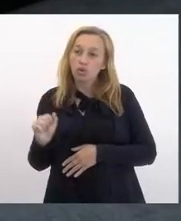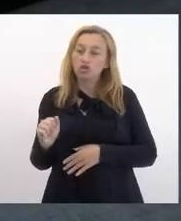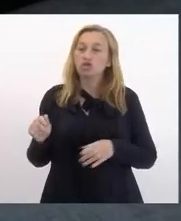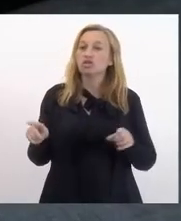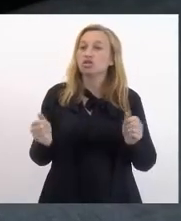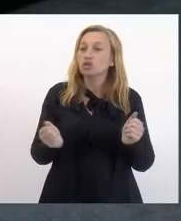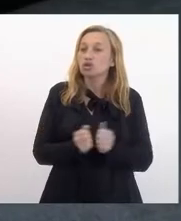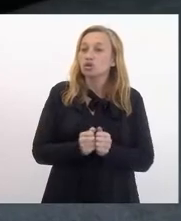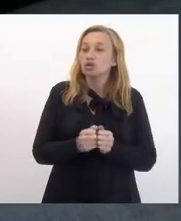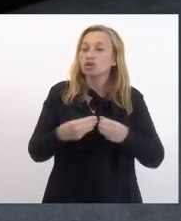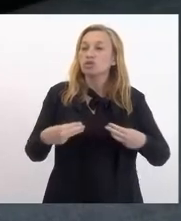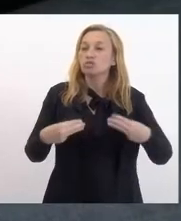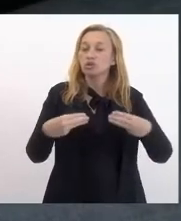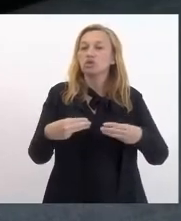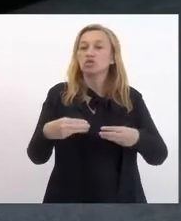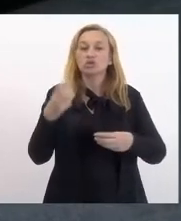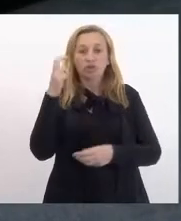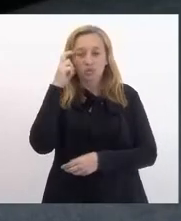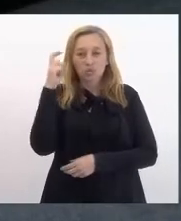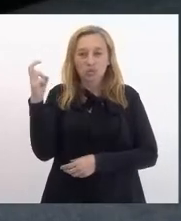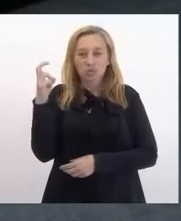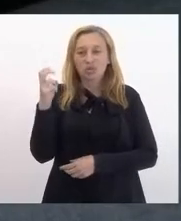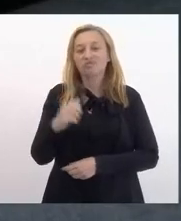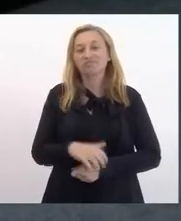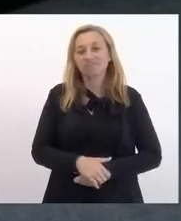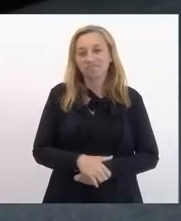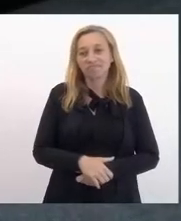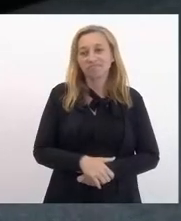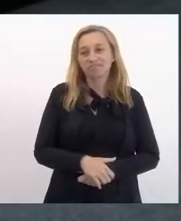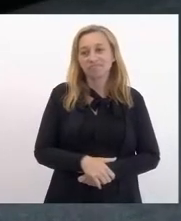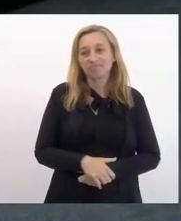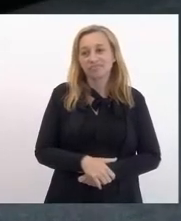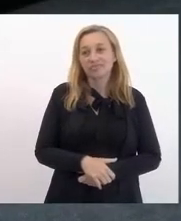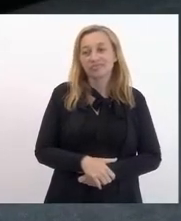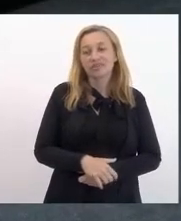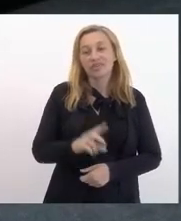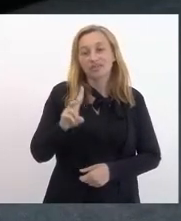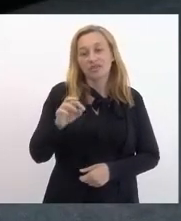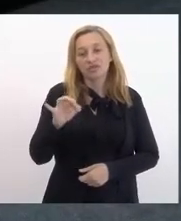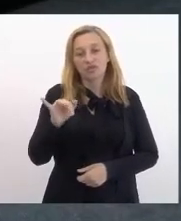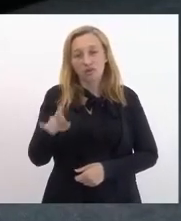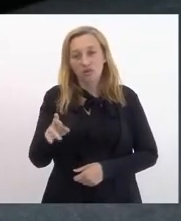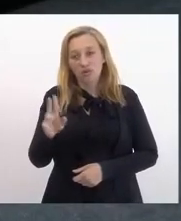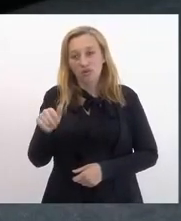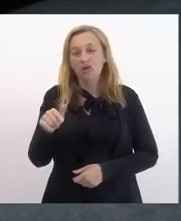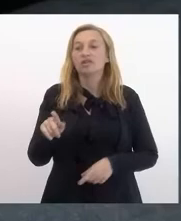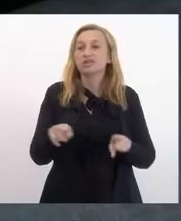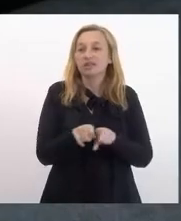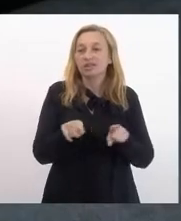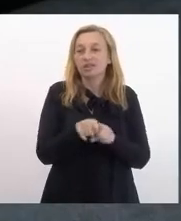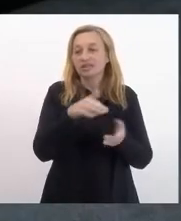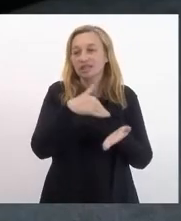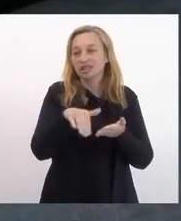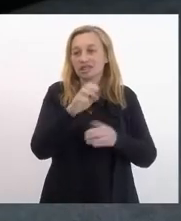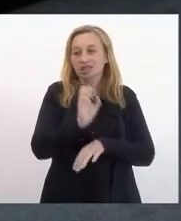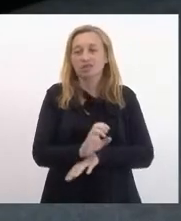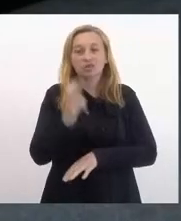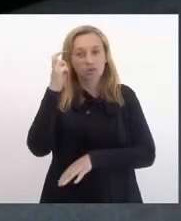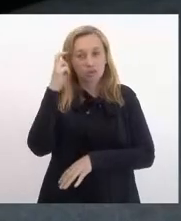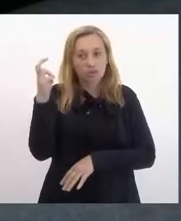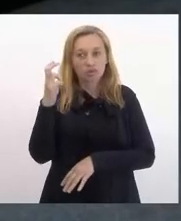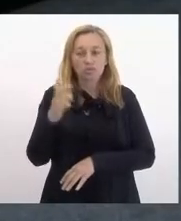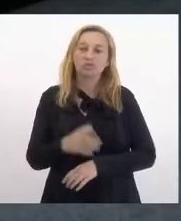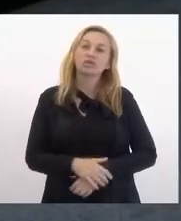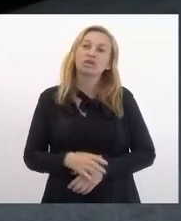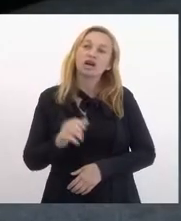então ministro da Cultura, né, que era o VEFO, e da secretária estadual de Cultura, onde